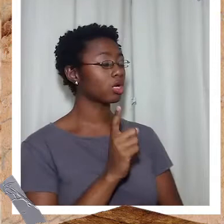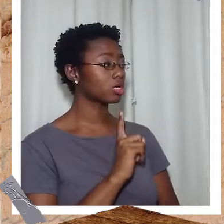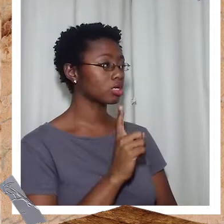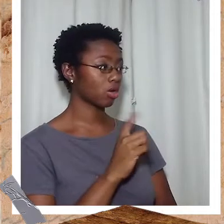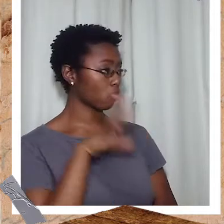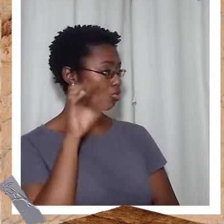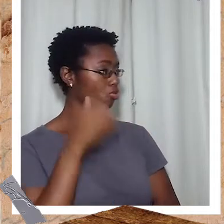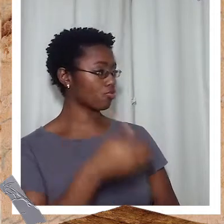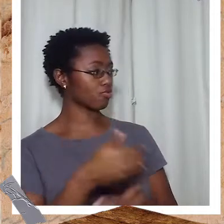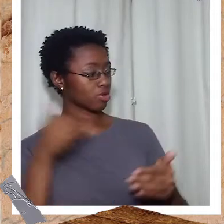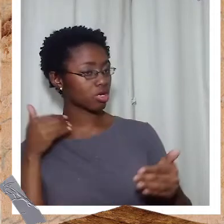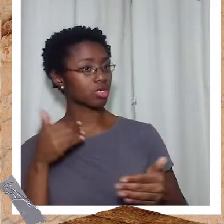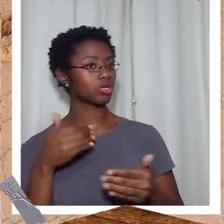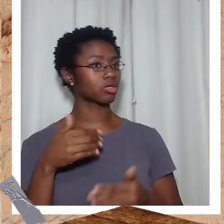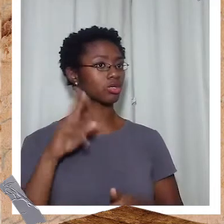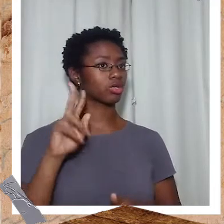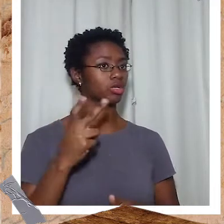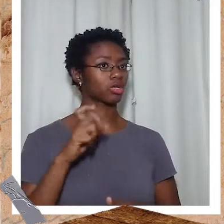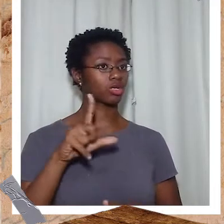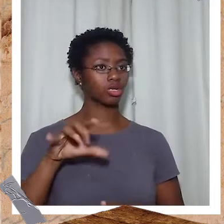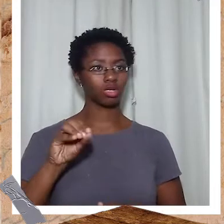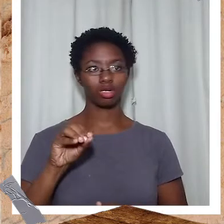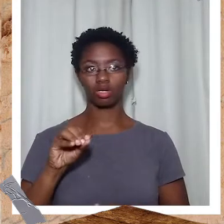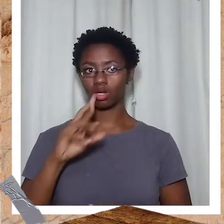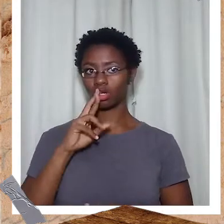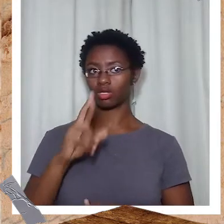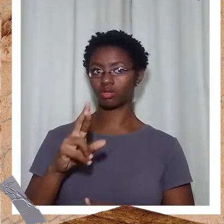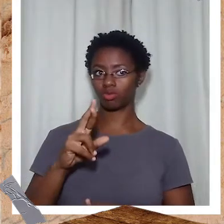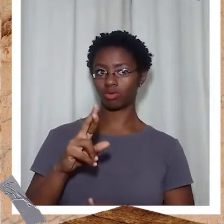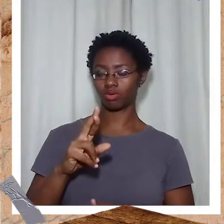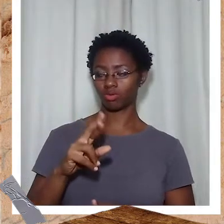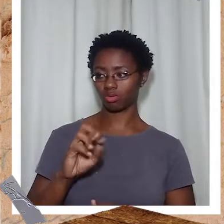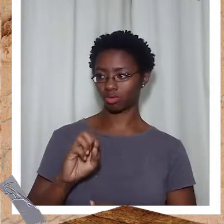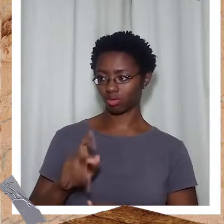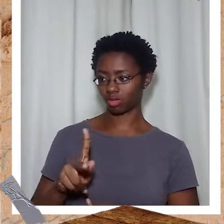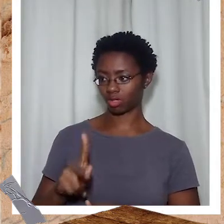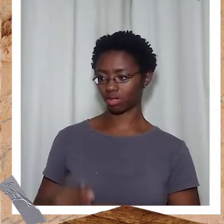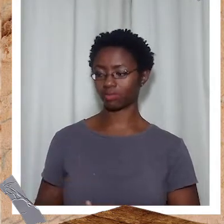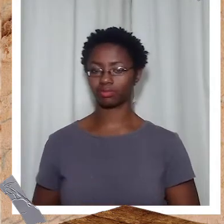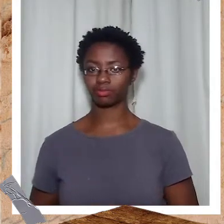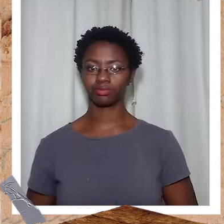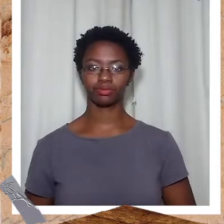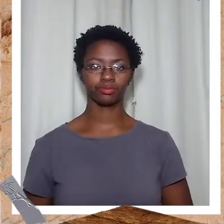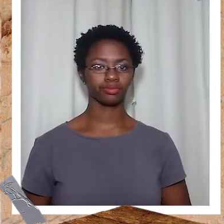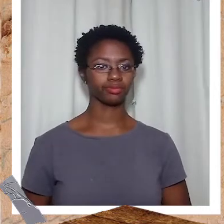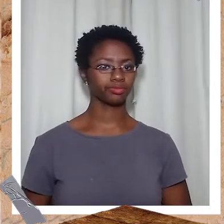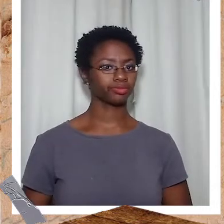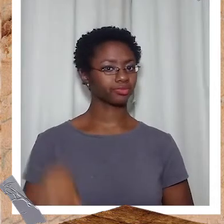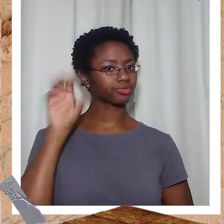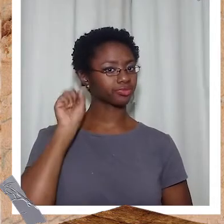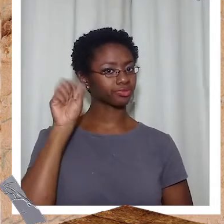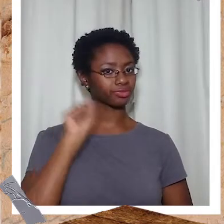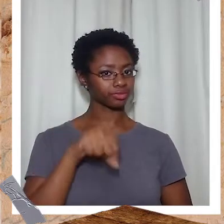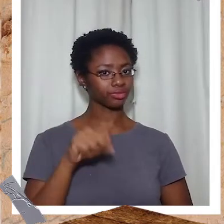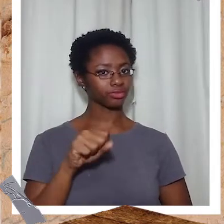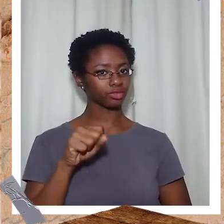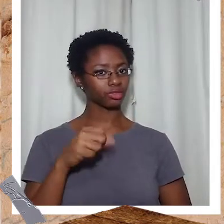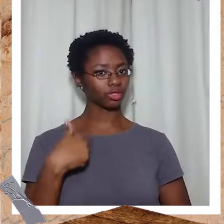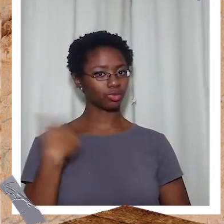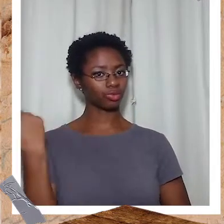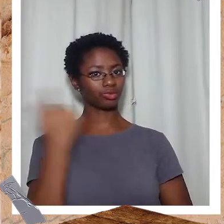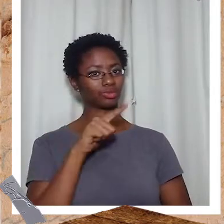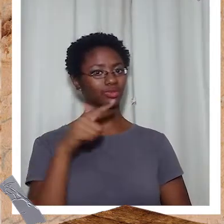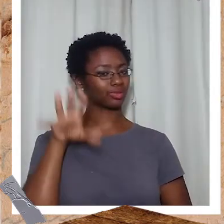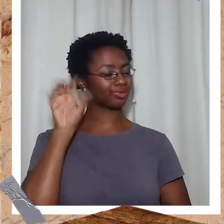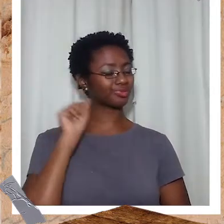antes. Se o Hélio tá. quiser, ele começa. Tá bom. Por favor. Eu ouvi, chegou para mim o vídeo